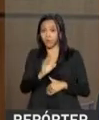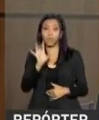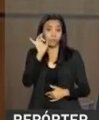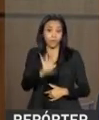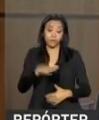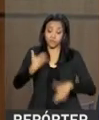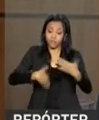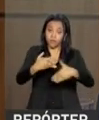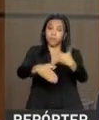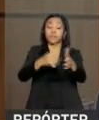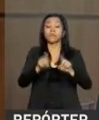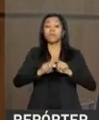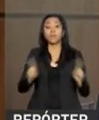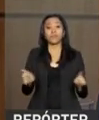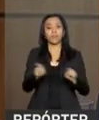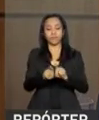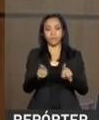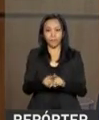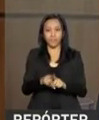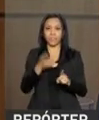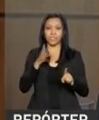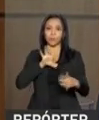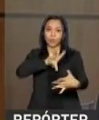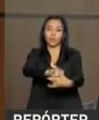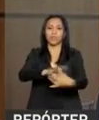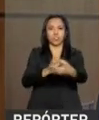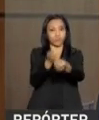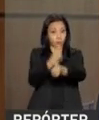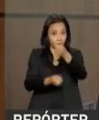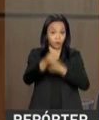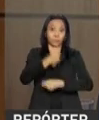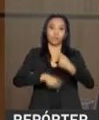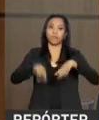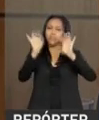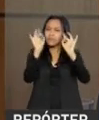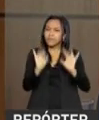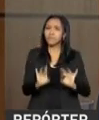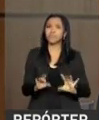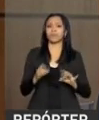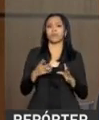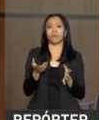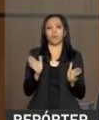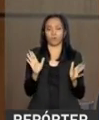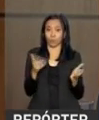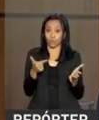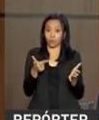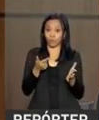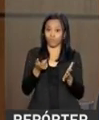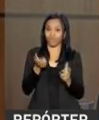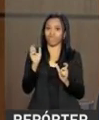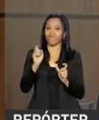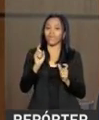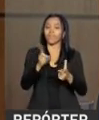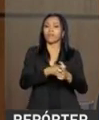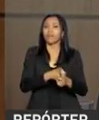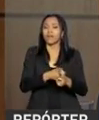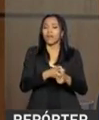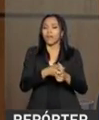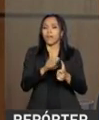crescimento, mas sobretudo no ambiente macroeconômico, em especial no custo de financiamento da dívida